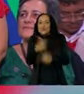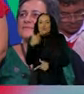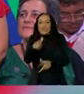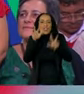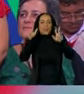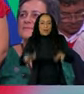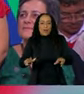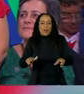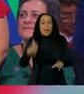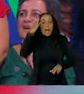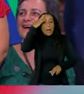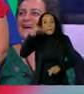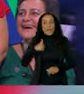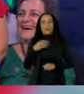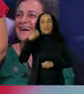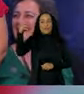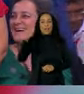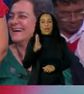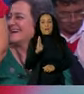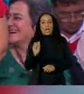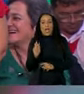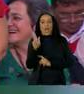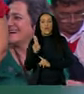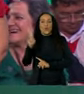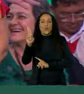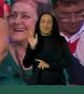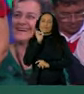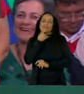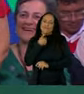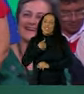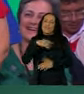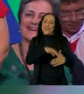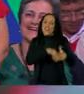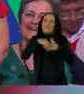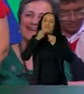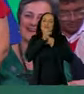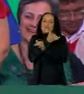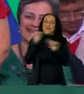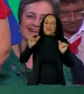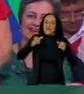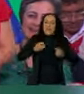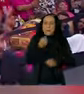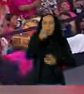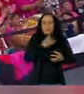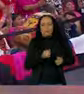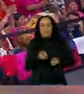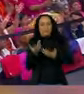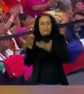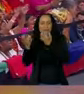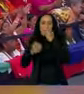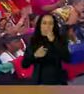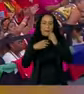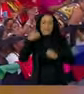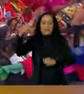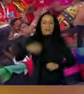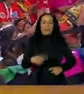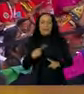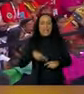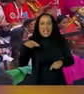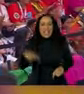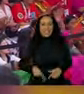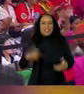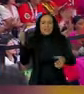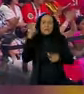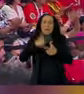estou indo para Baku amanhã. Está triste lá, eu vou levar um pouco dessa energia de vocês aqui tudinha, porque o pessoal, Severino, aqui está um